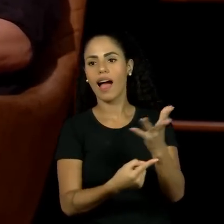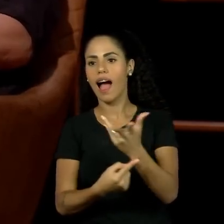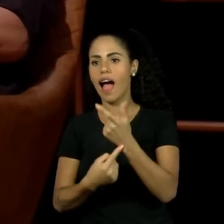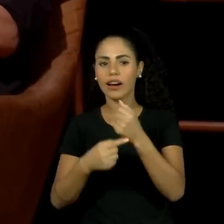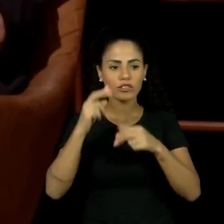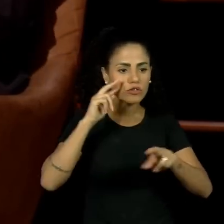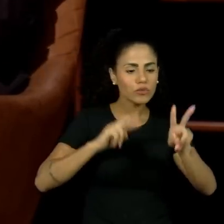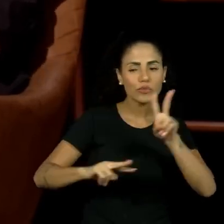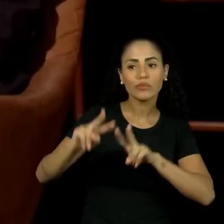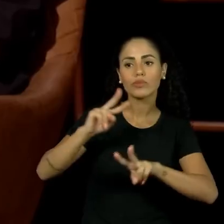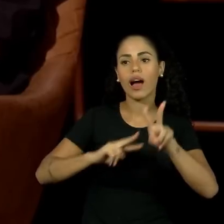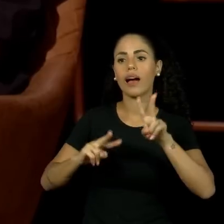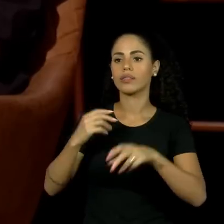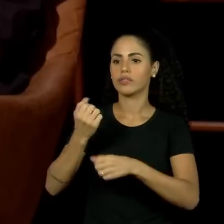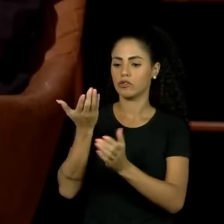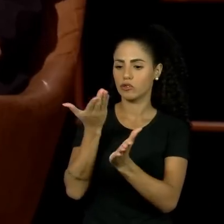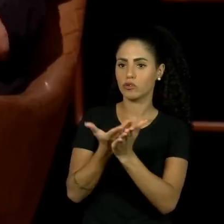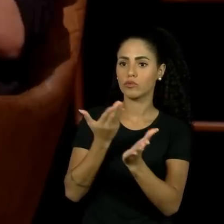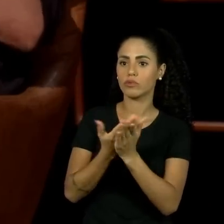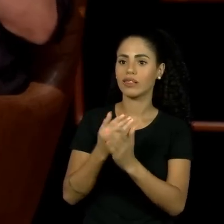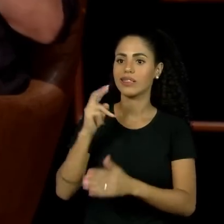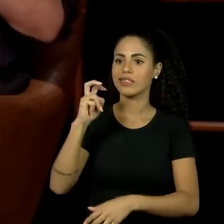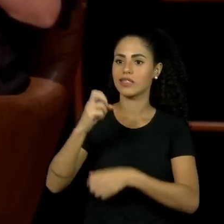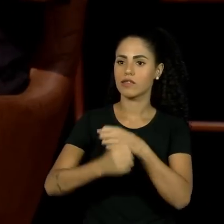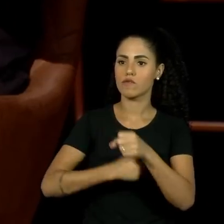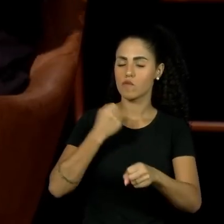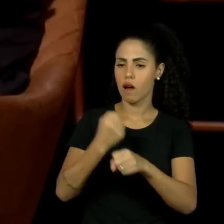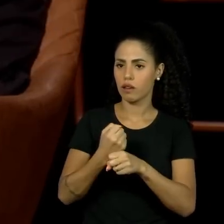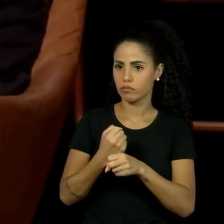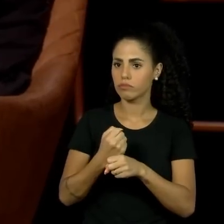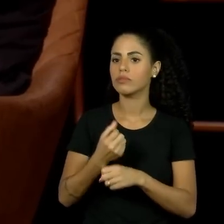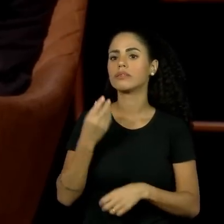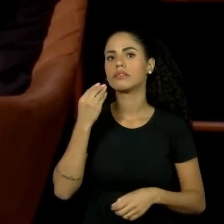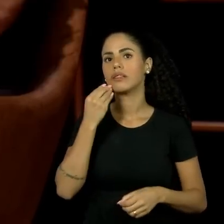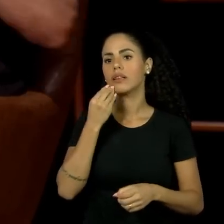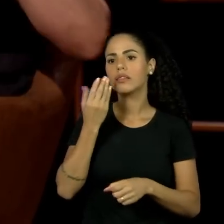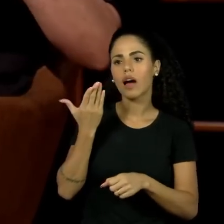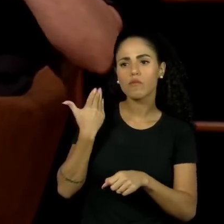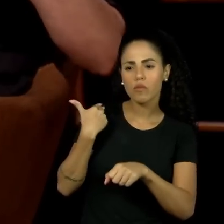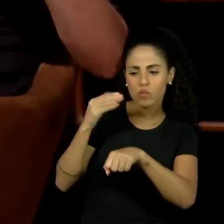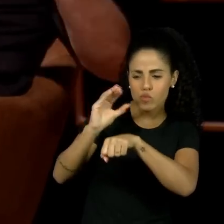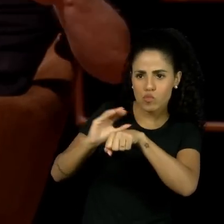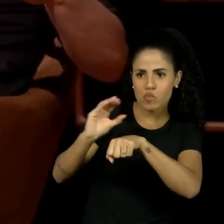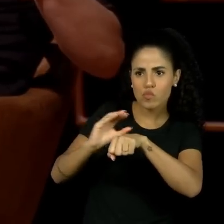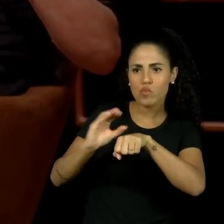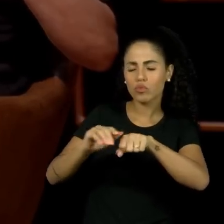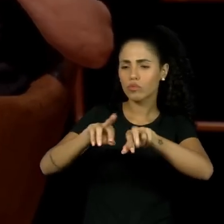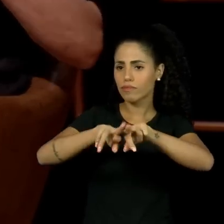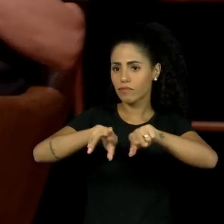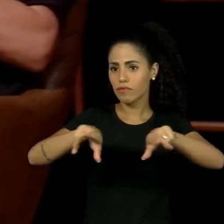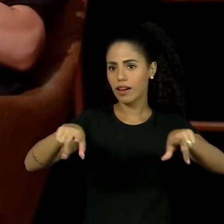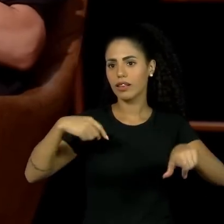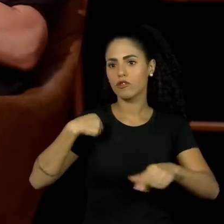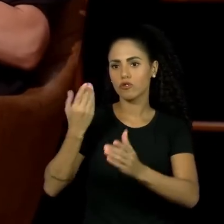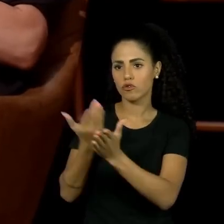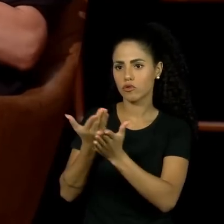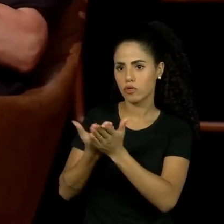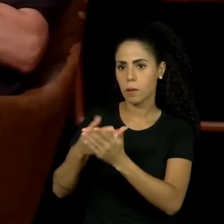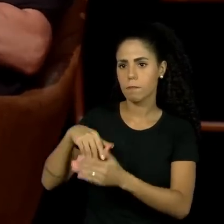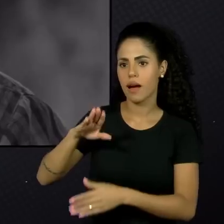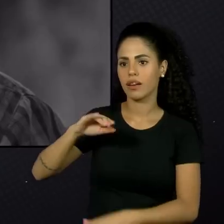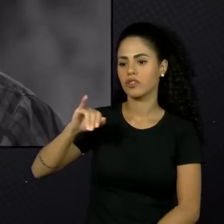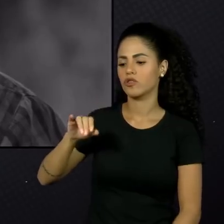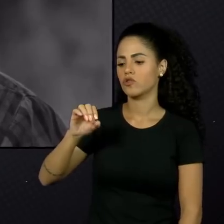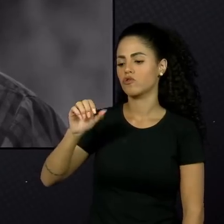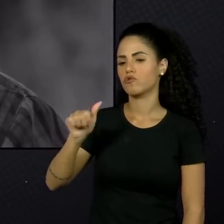estudei durante 5 anos. E fiz curso com vários diretores. O que eu mais estudei foi João